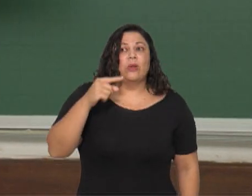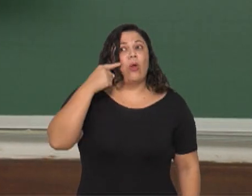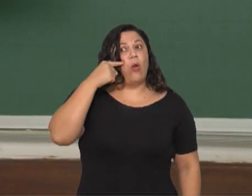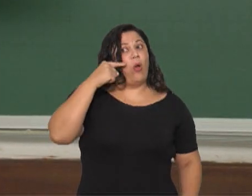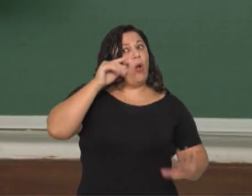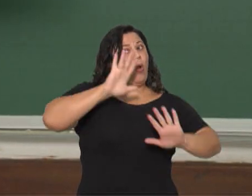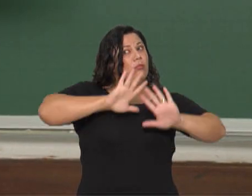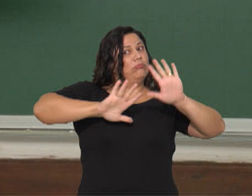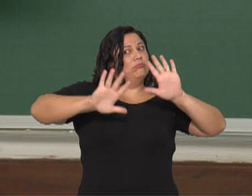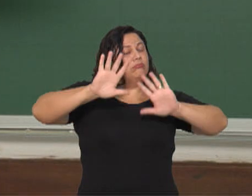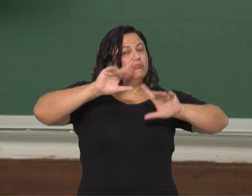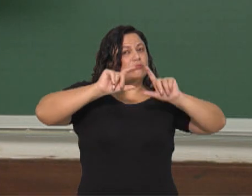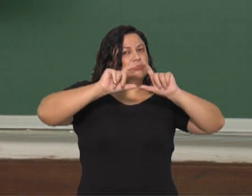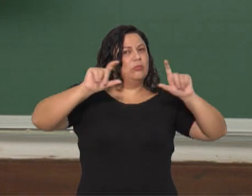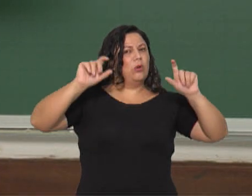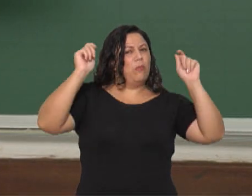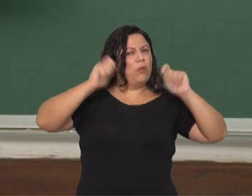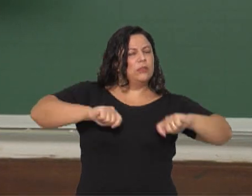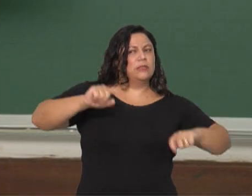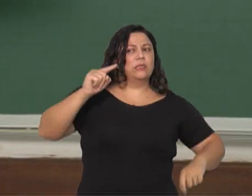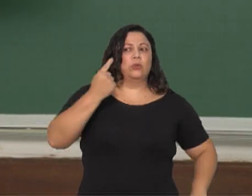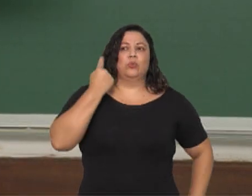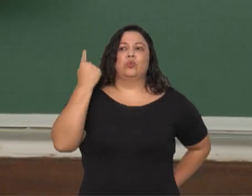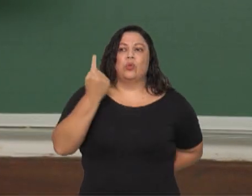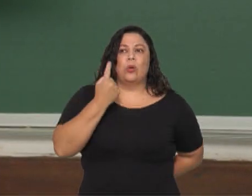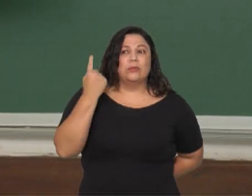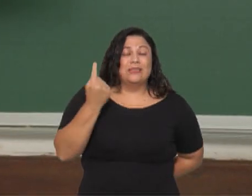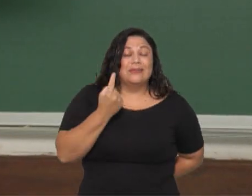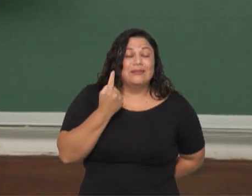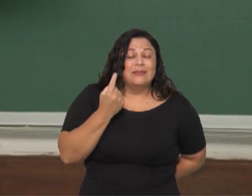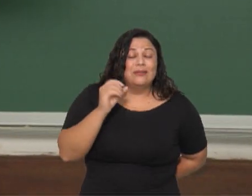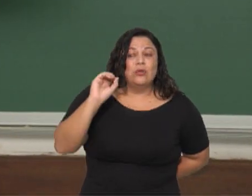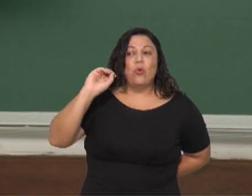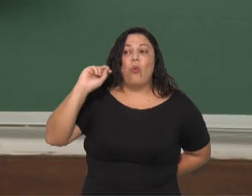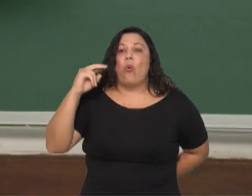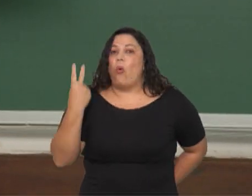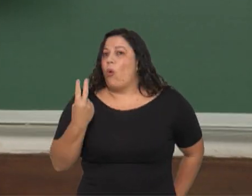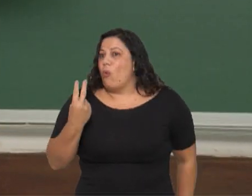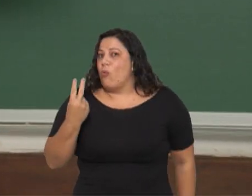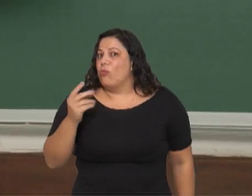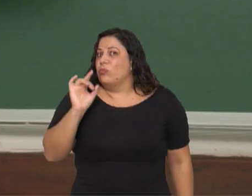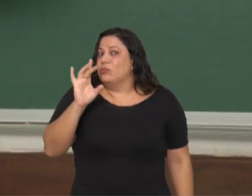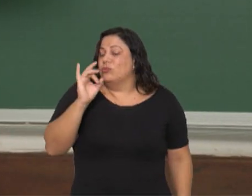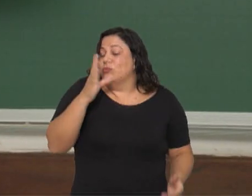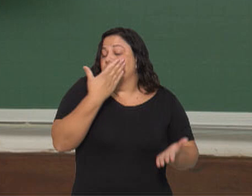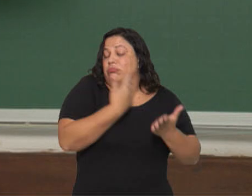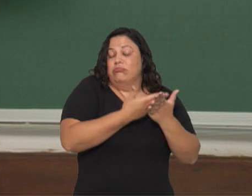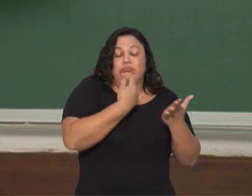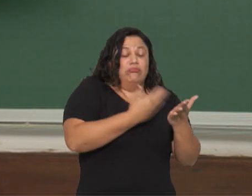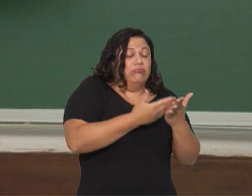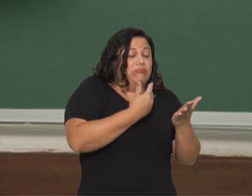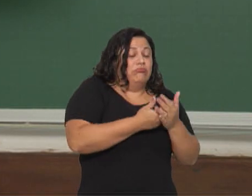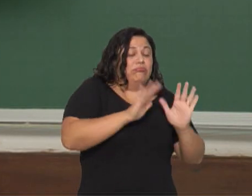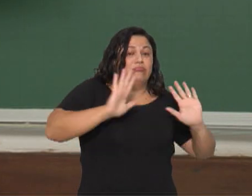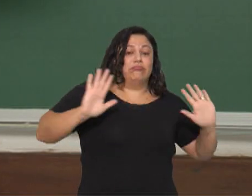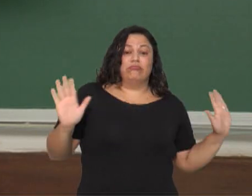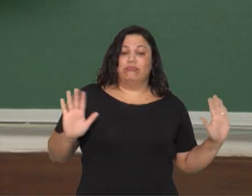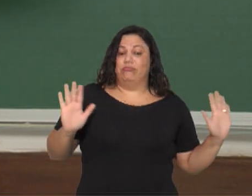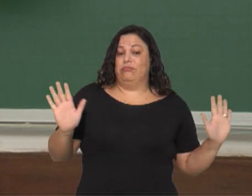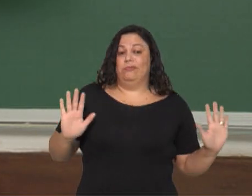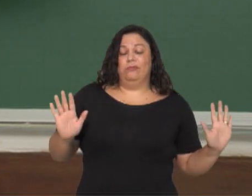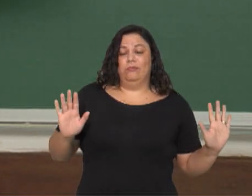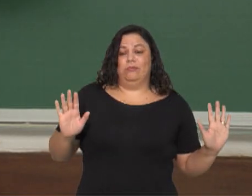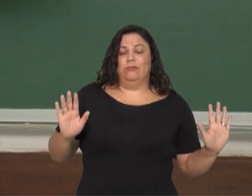essa expressãozinha. Pode ser solo, sozinho, adjetivo, ou solo que somente estou estudando. Solo estou estudando